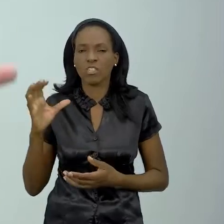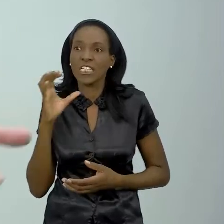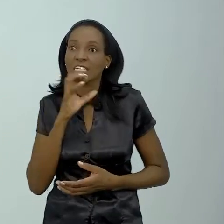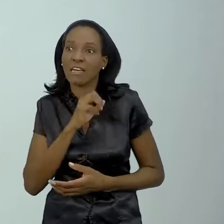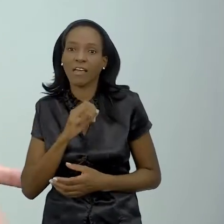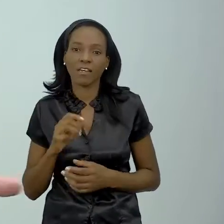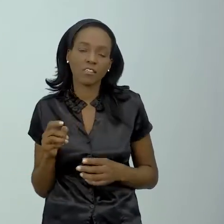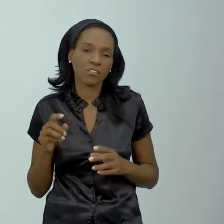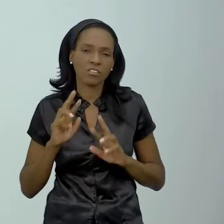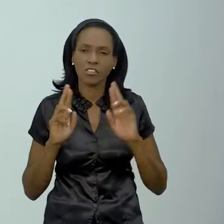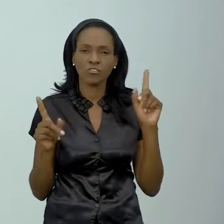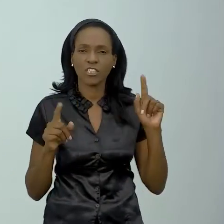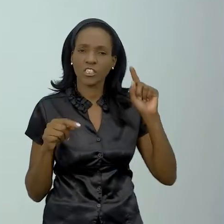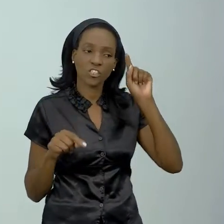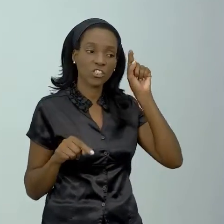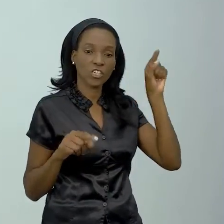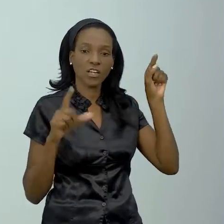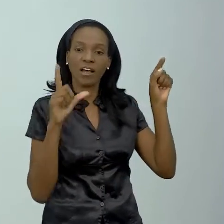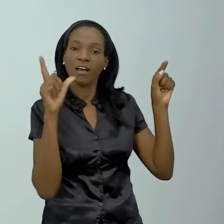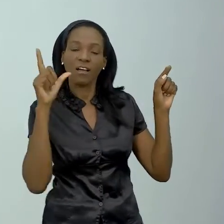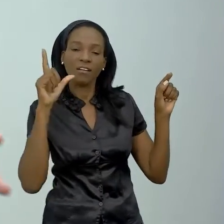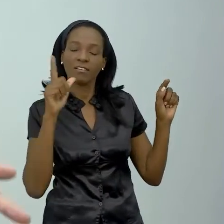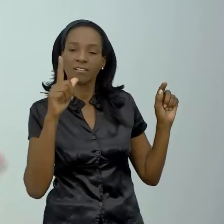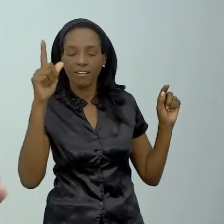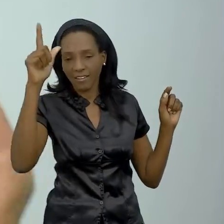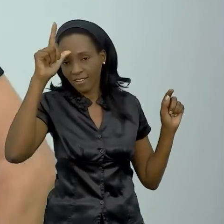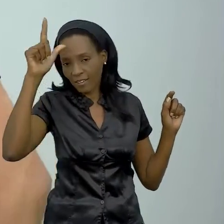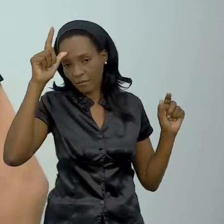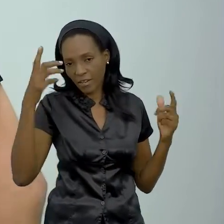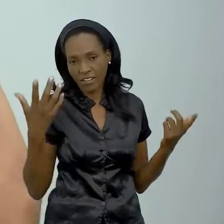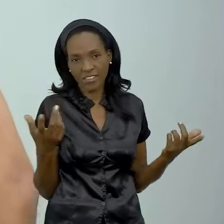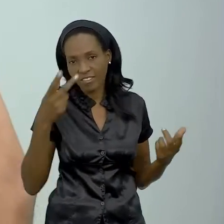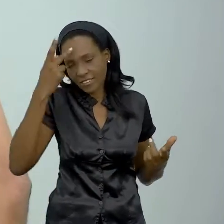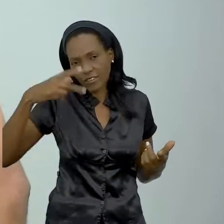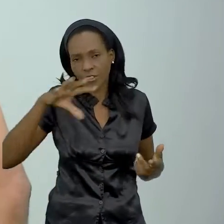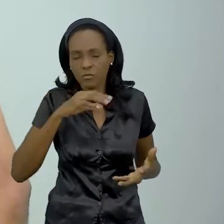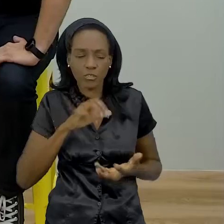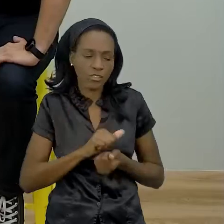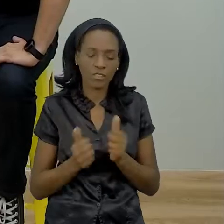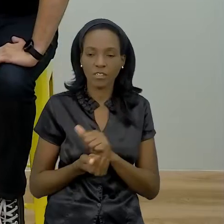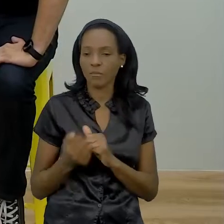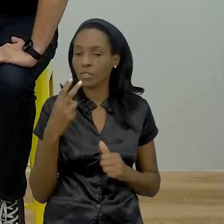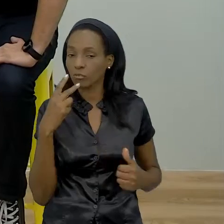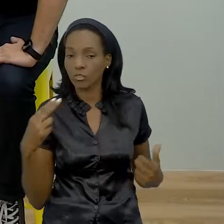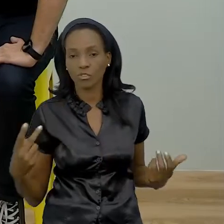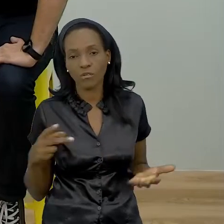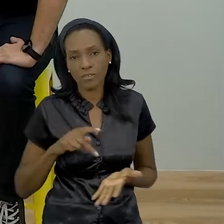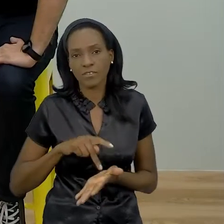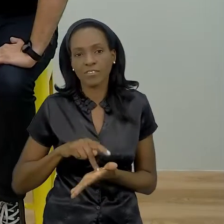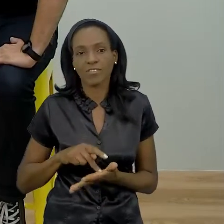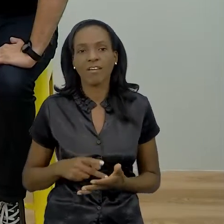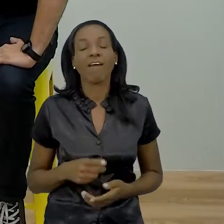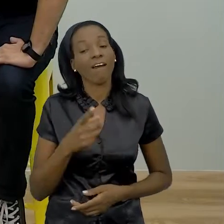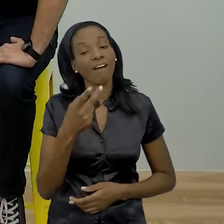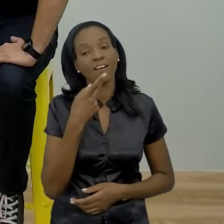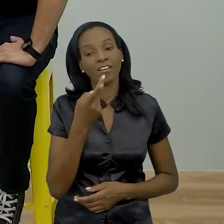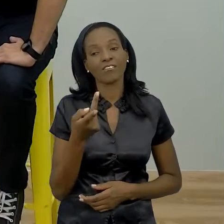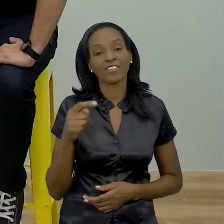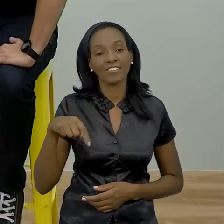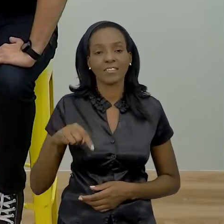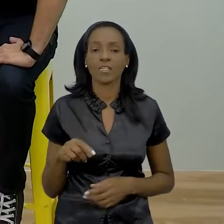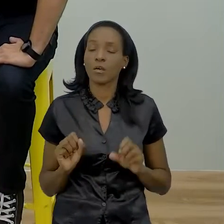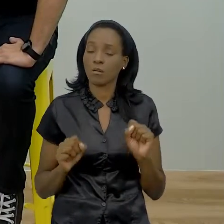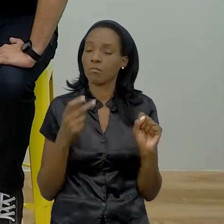próprio idioma se organiza, né? As pessoas organizam o idioma, né, na verdade. E aí eu até vou colocar aqui, se a gente